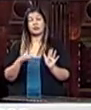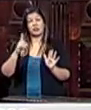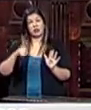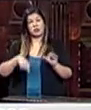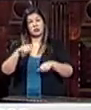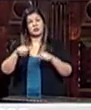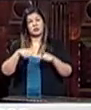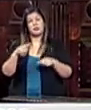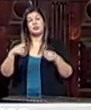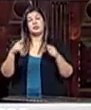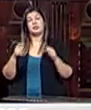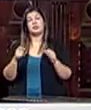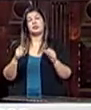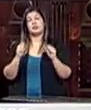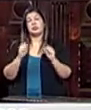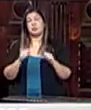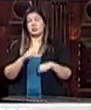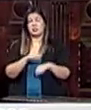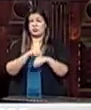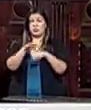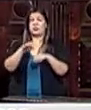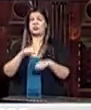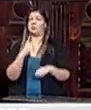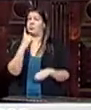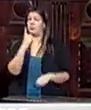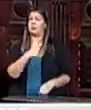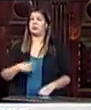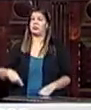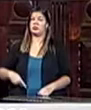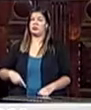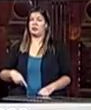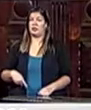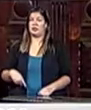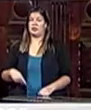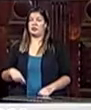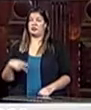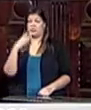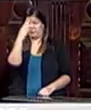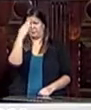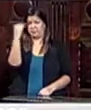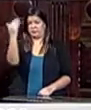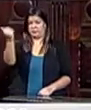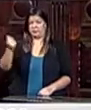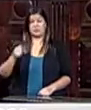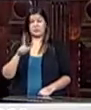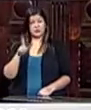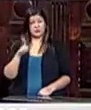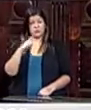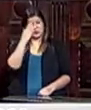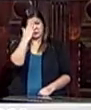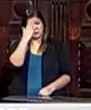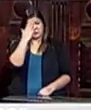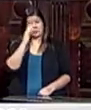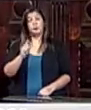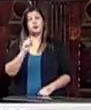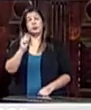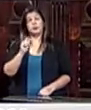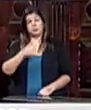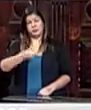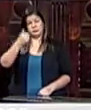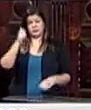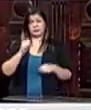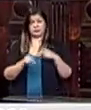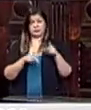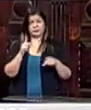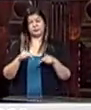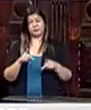reformas que só poderiam ser conduzidas por um presidente impopular. Ele sabendo o que é melhor para o povo, e o